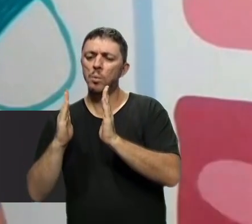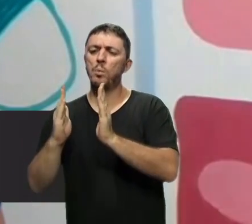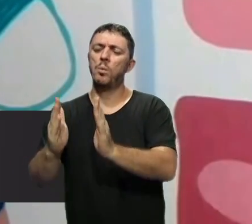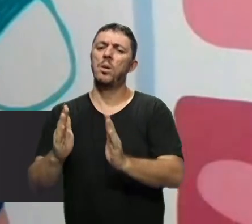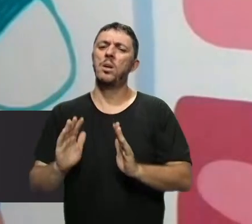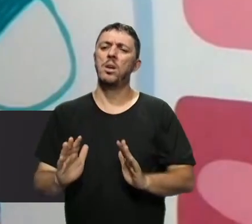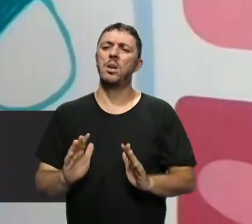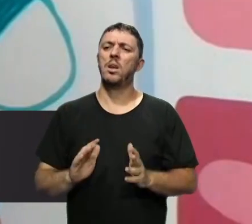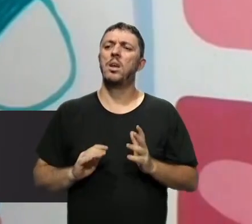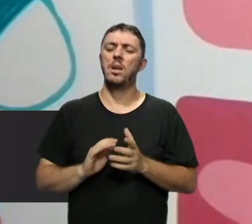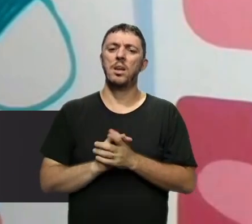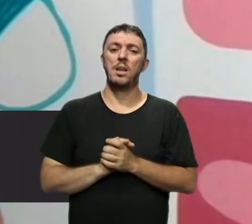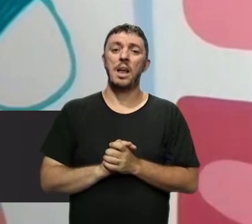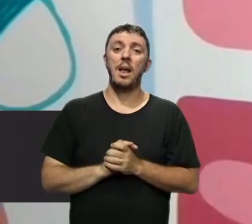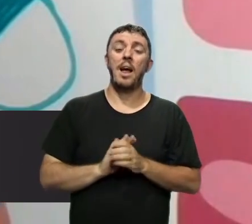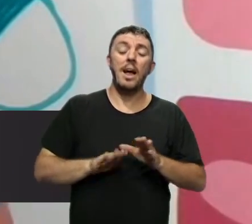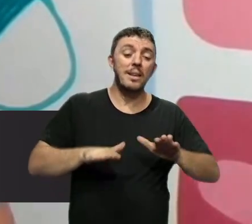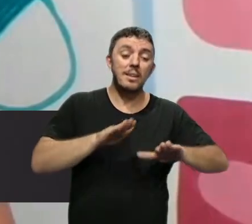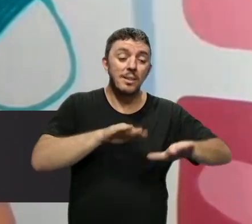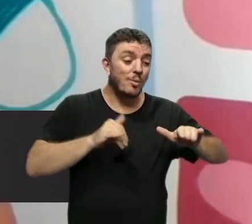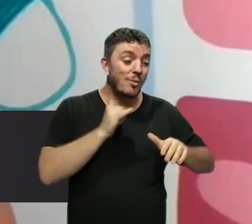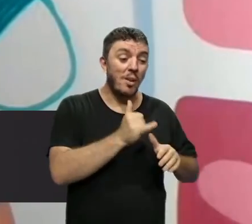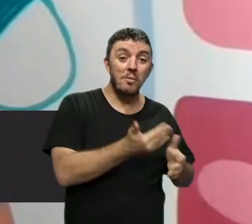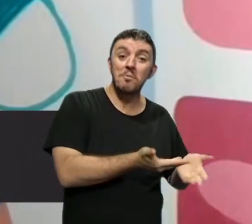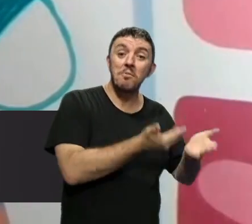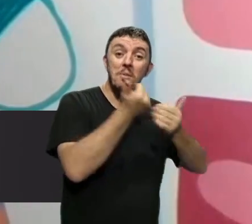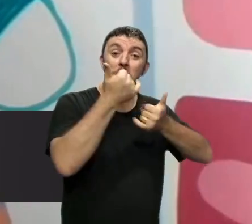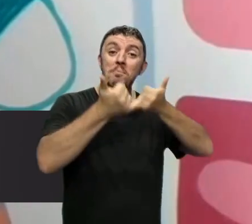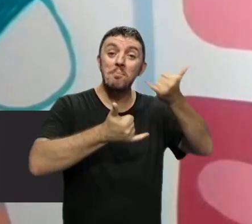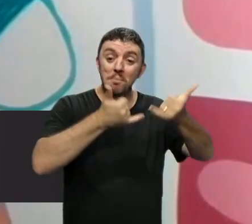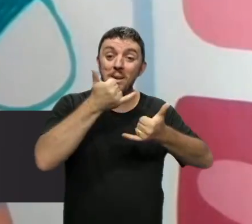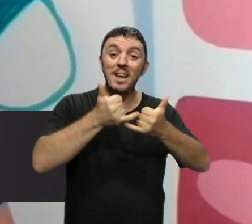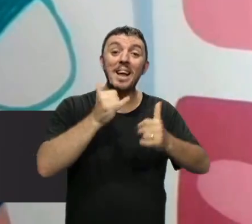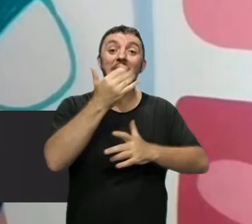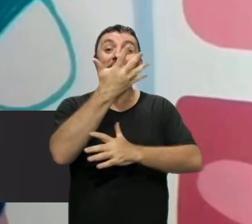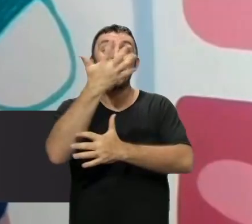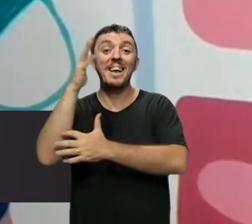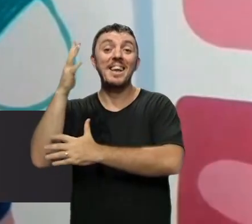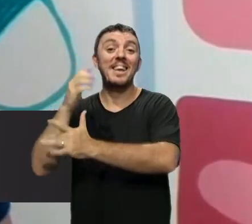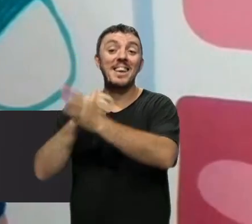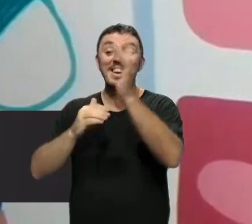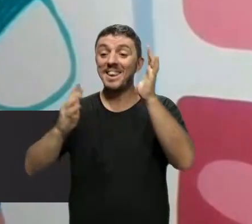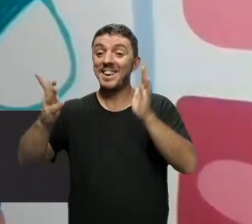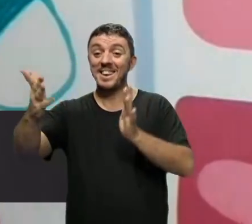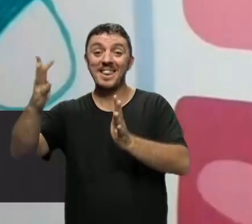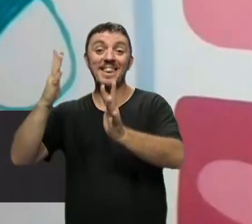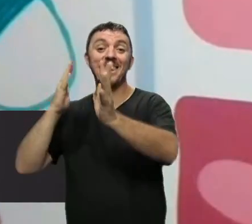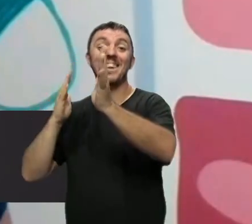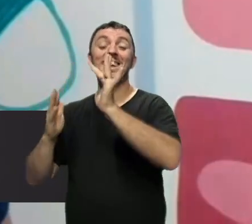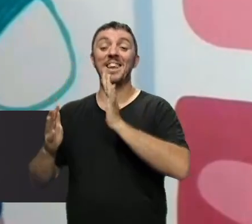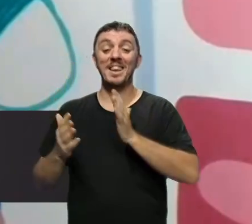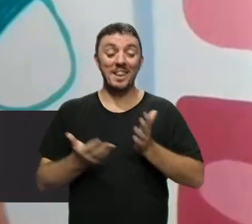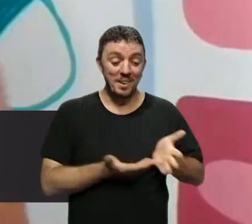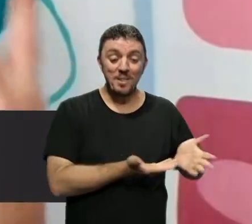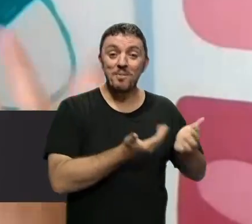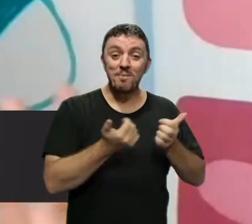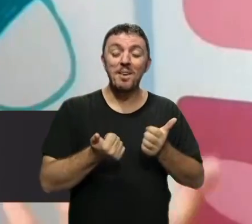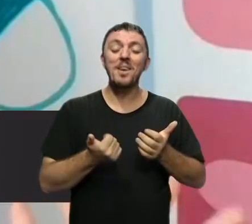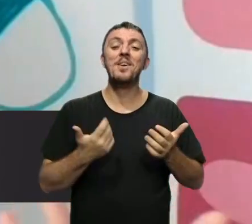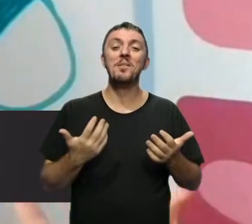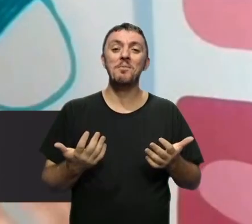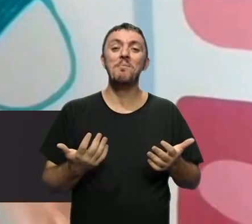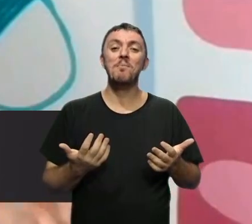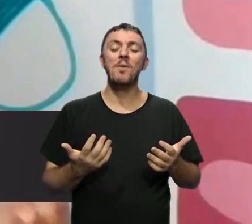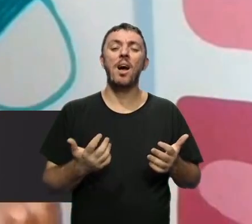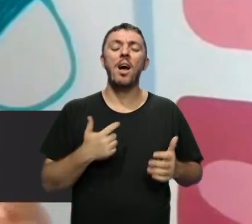para as outras: vamos brincar na floresta? Então, isso me levou muito a entender que o lugar, né, a construção